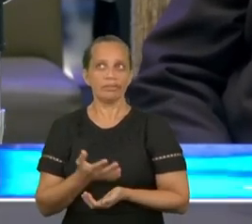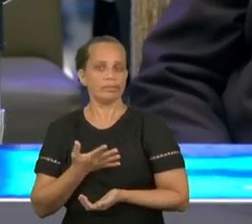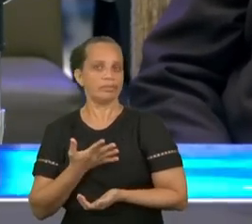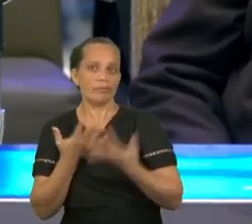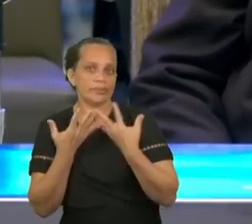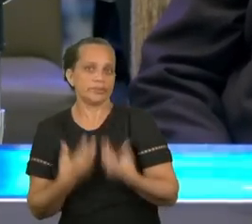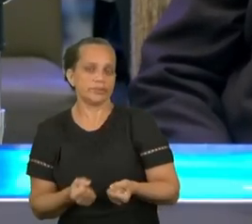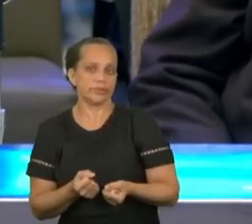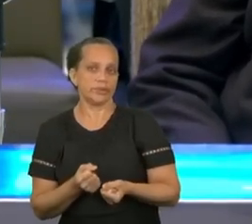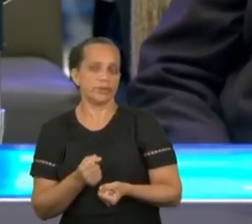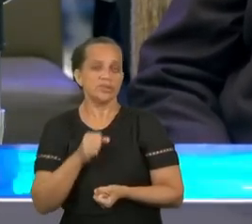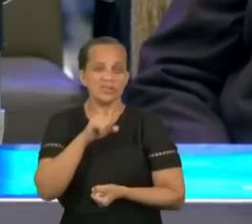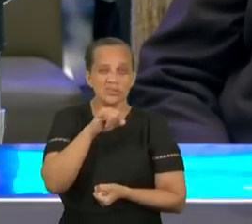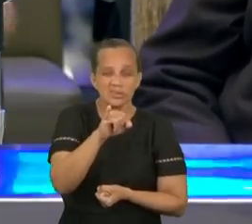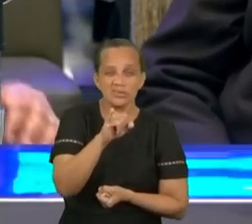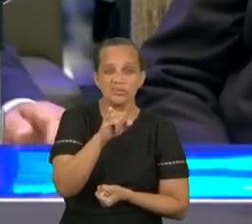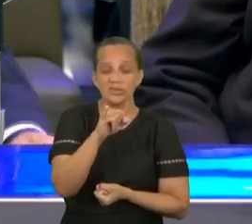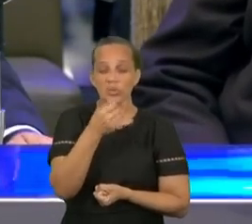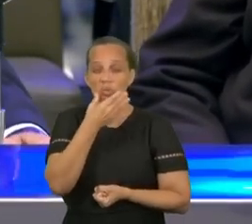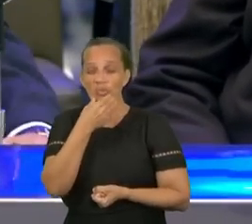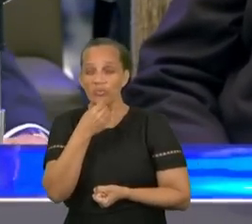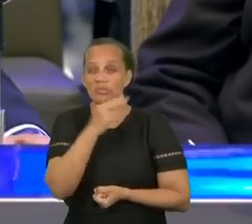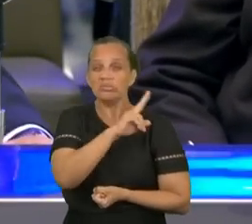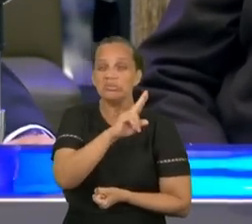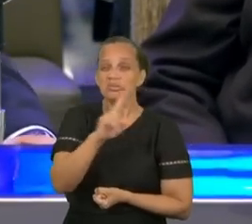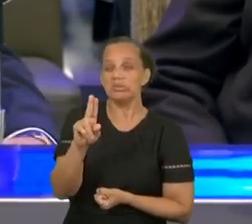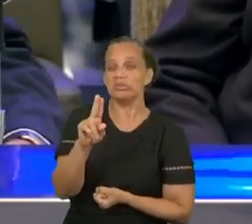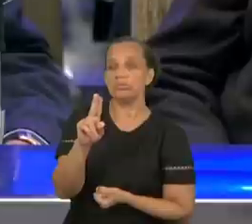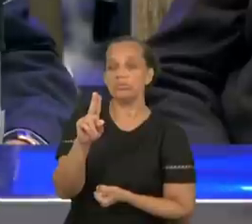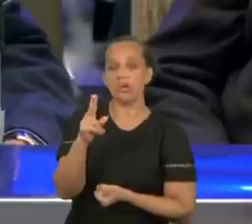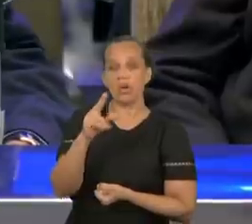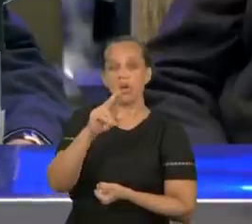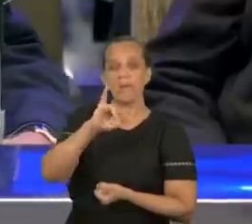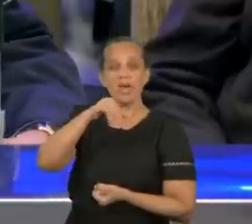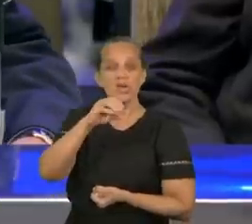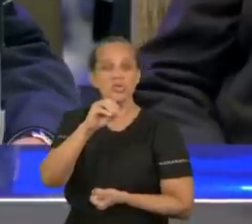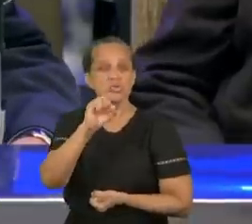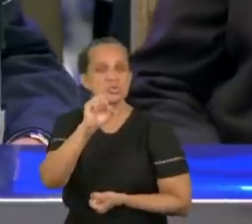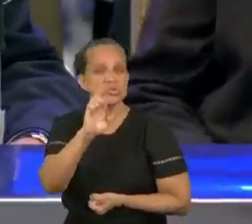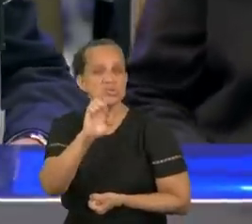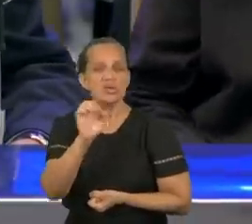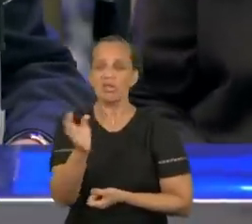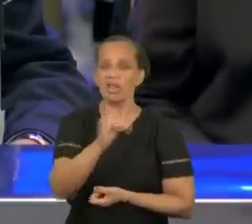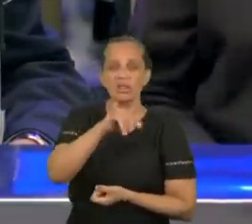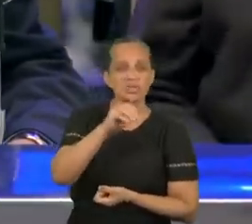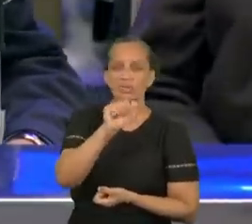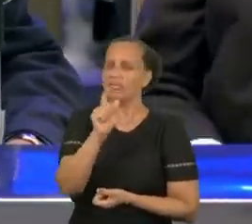João isso é um sistema lá de fora irmãos nós somos um povo especial